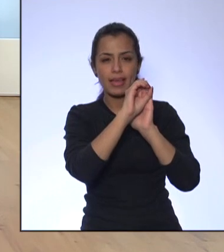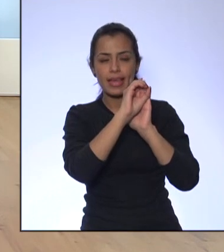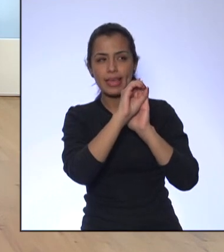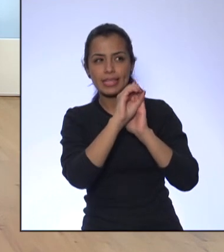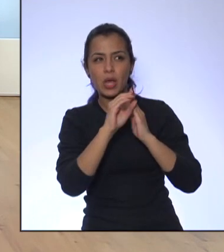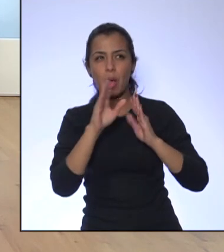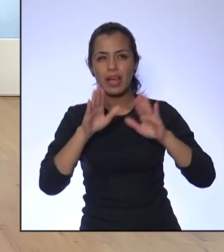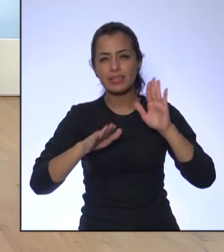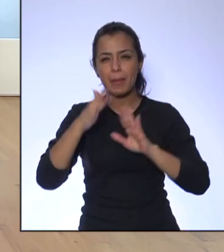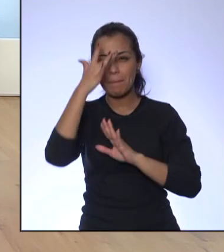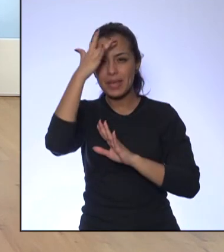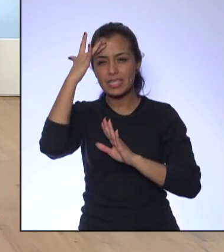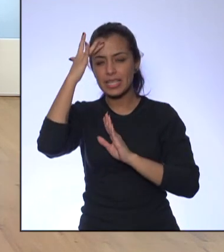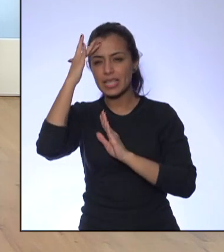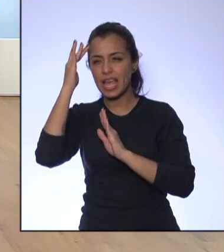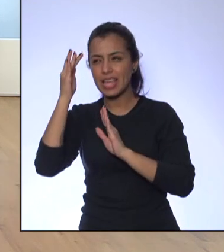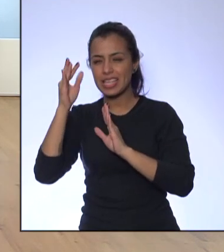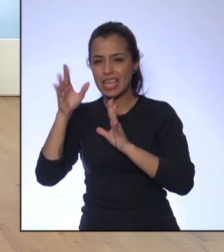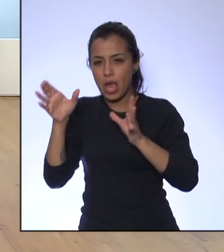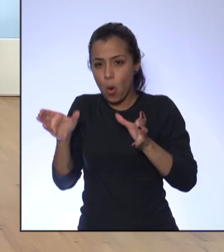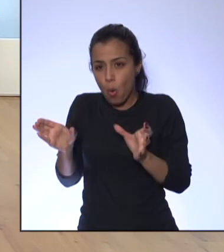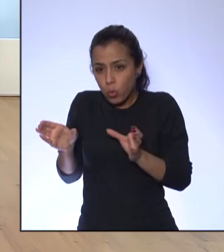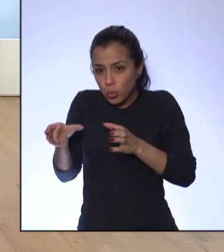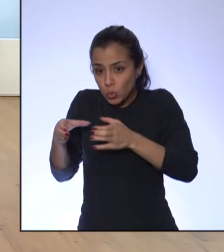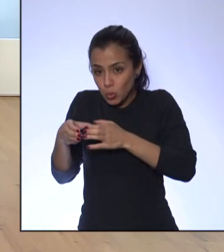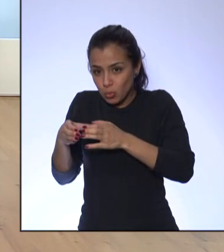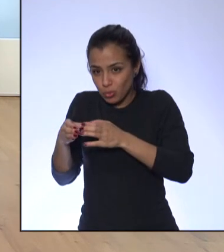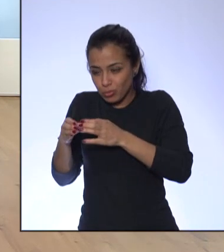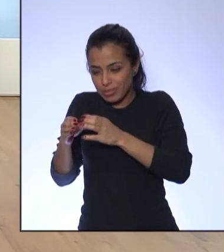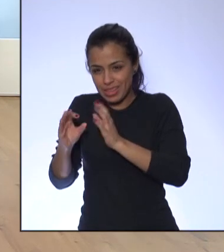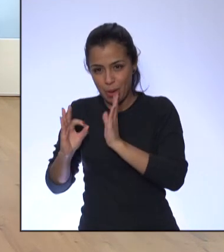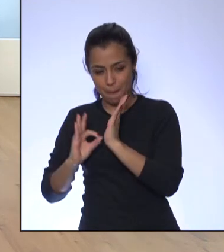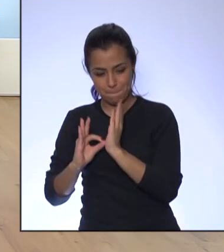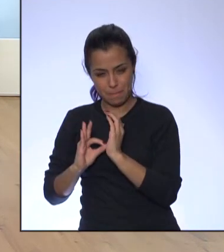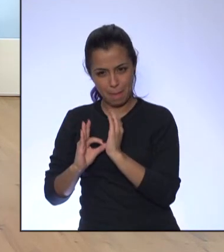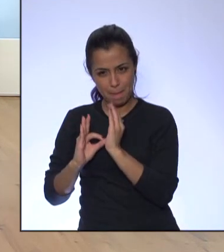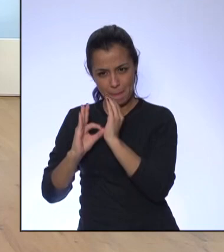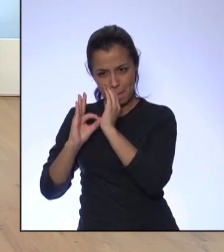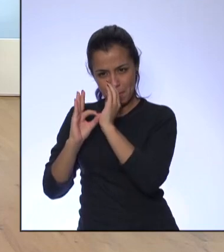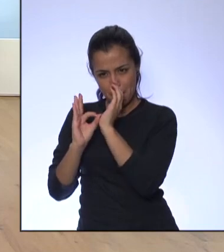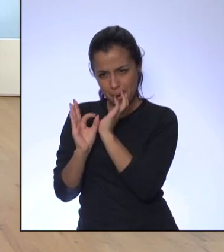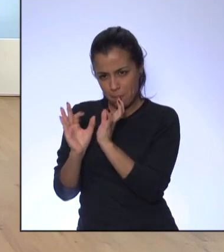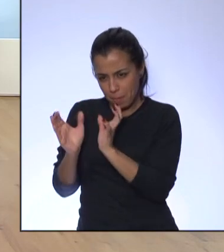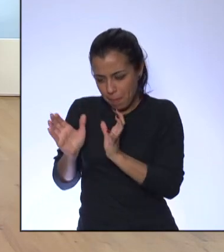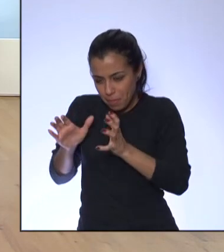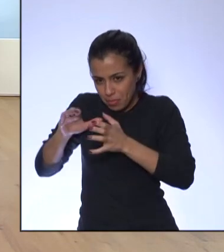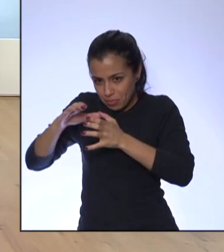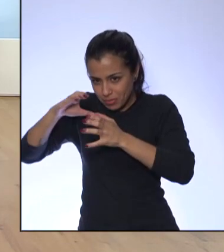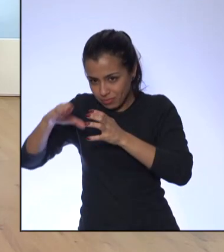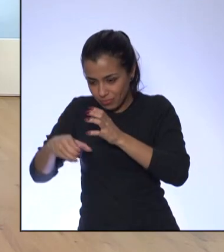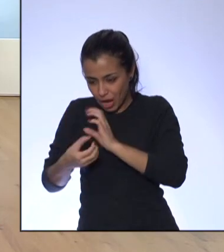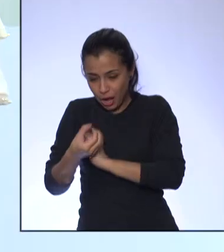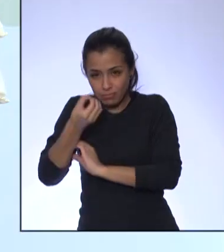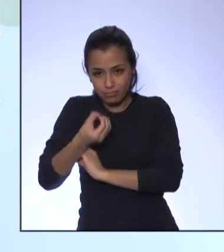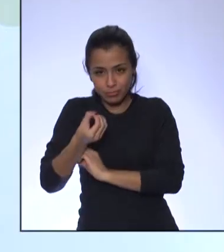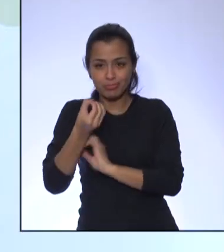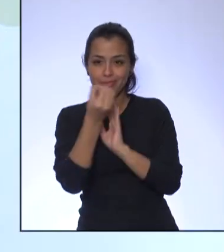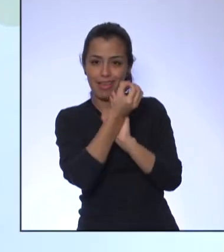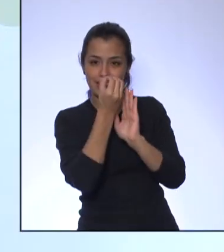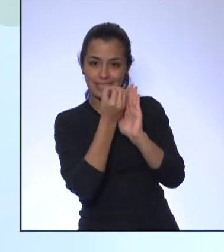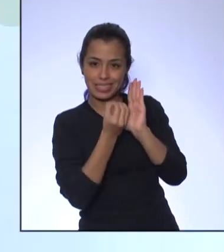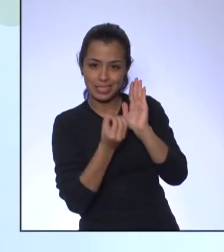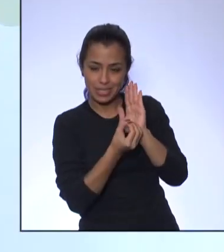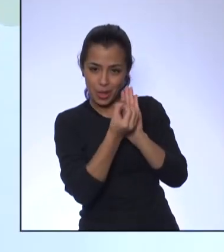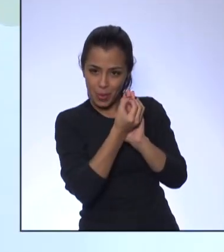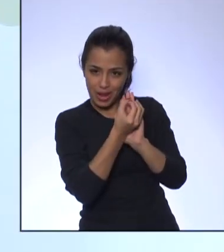um aglomerado, um agrupado de átomos, substâncias, estruturas. E aí a célula, então,